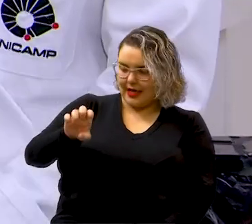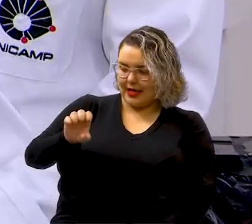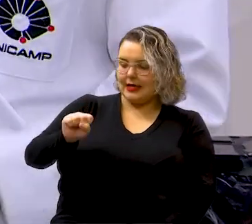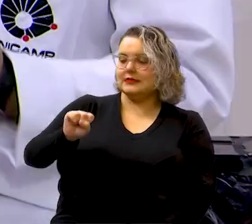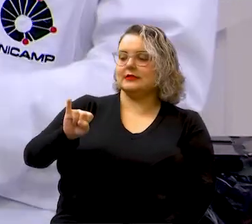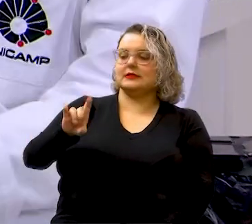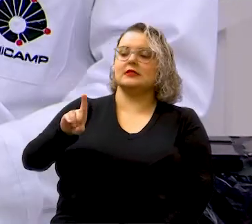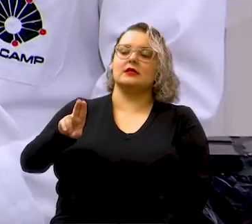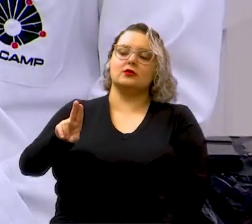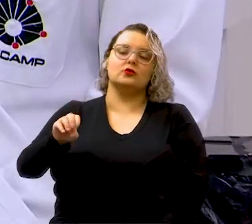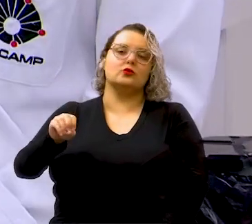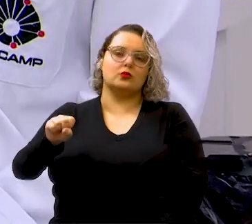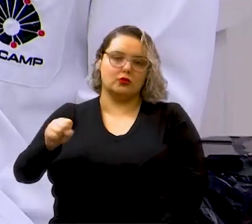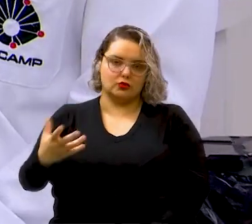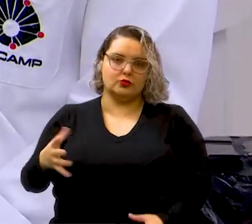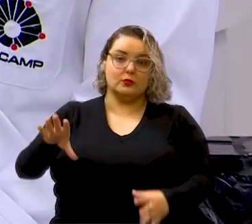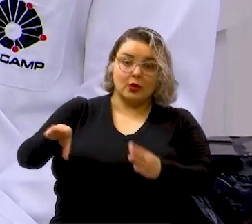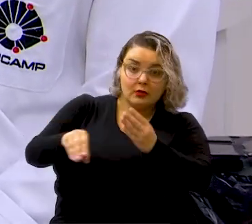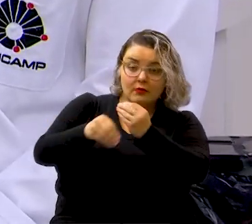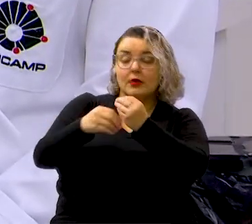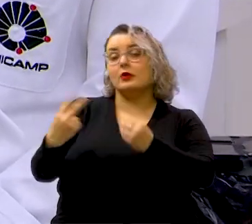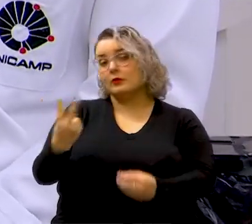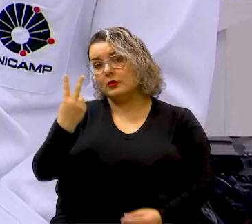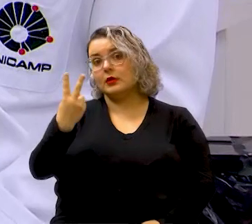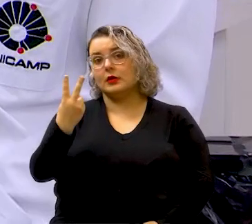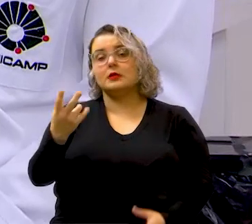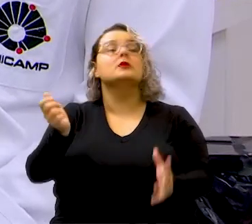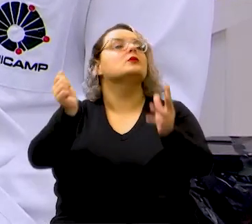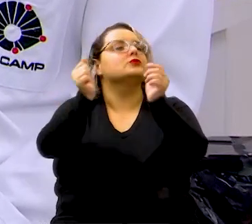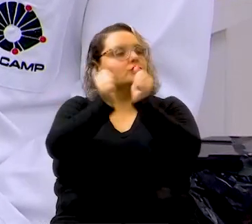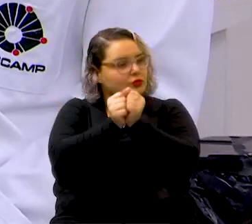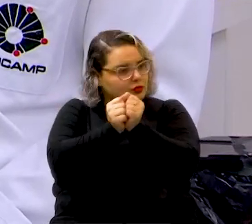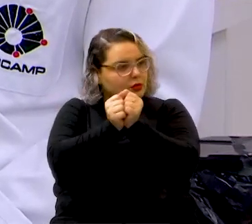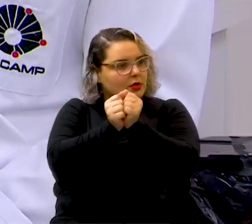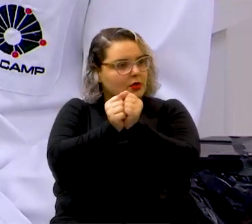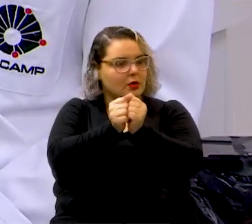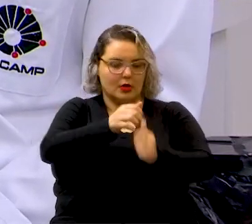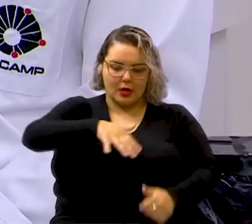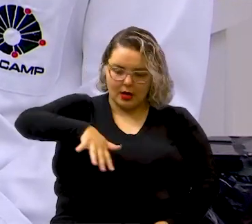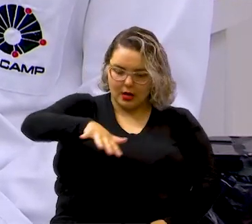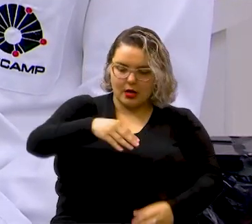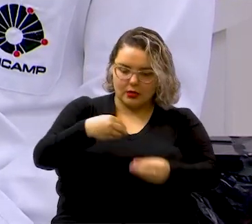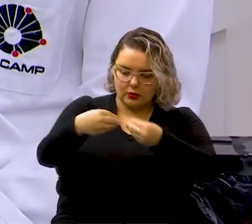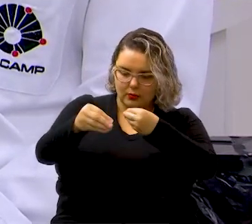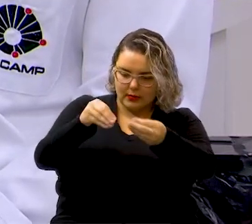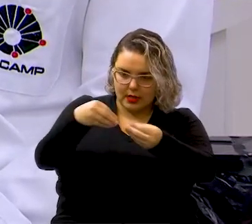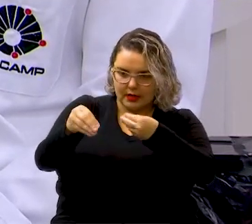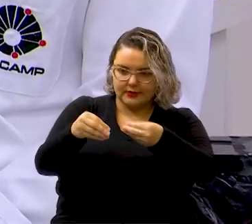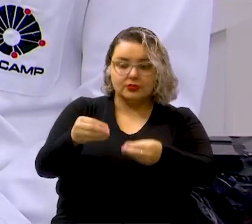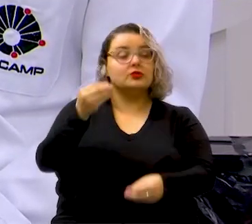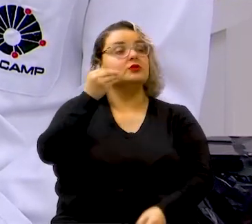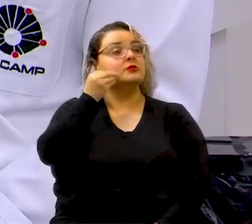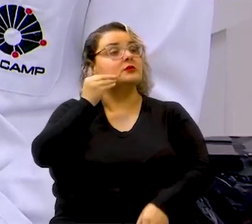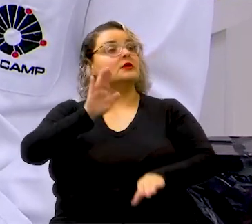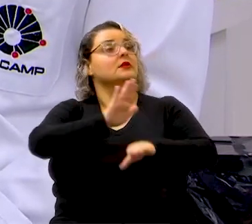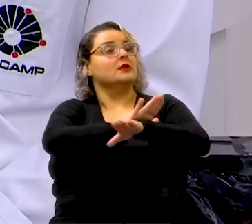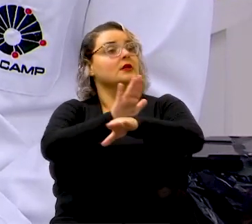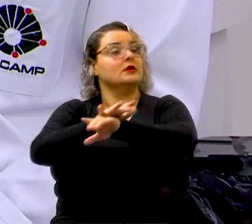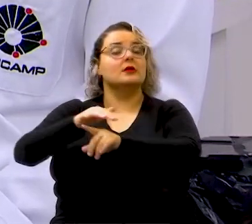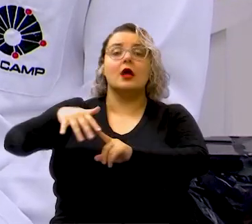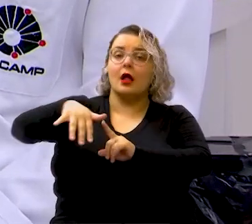produzir materiais de valor agregado. Então é juntar a parte do plástico e